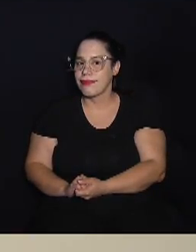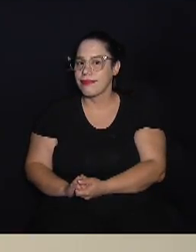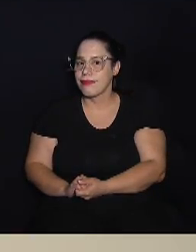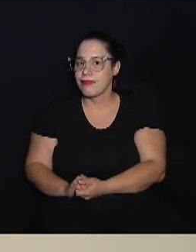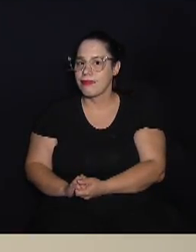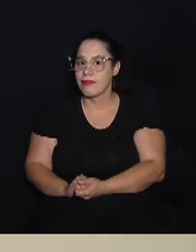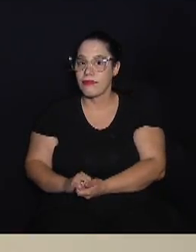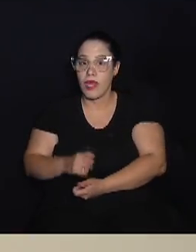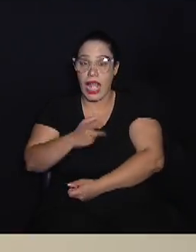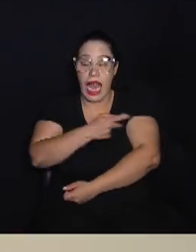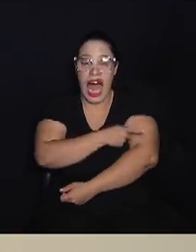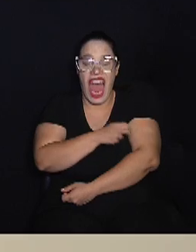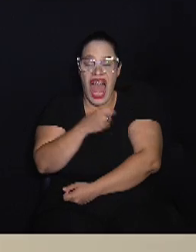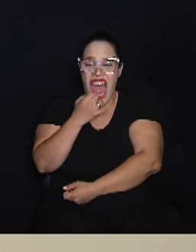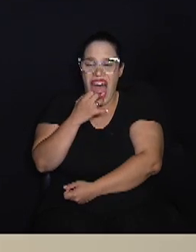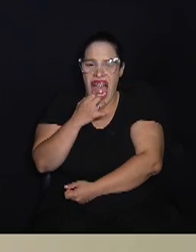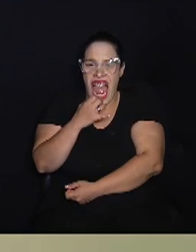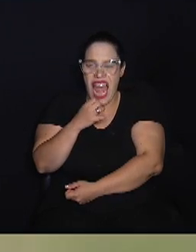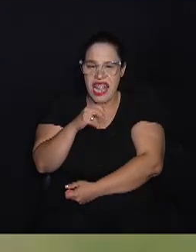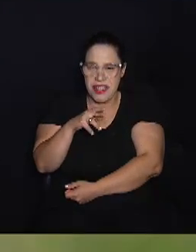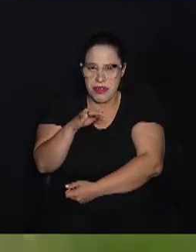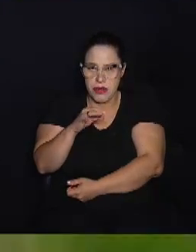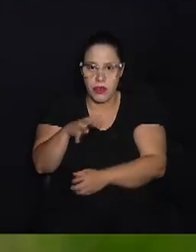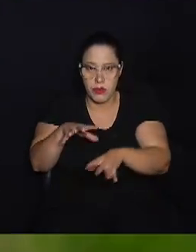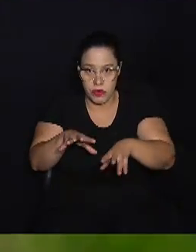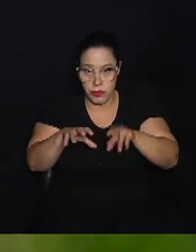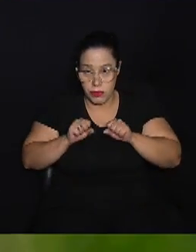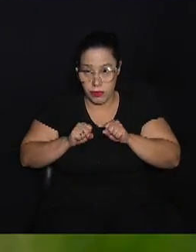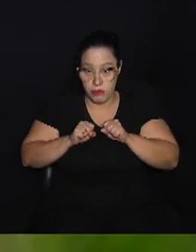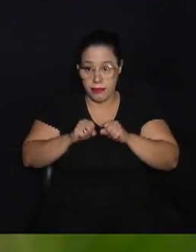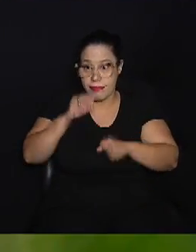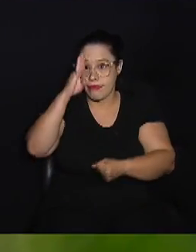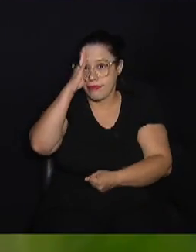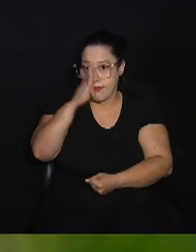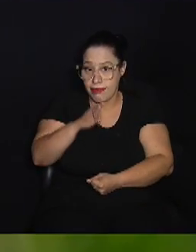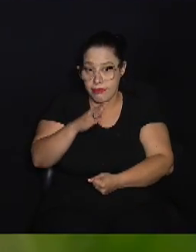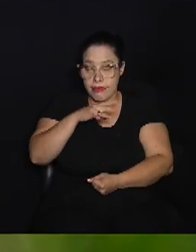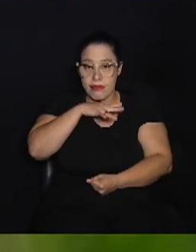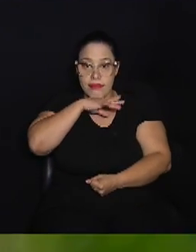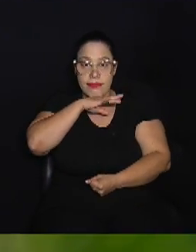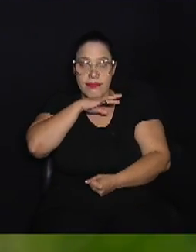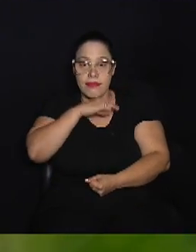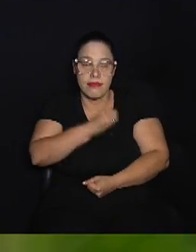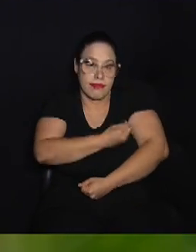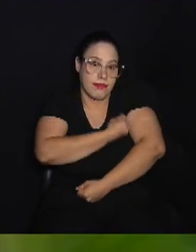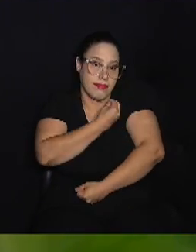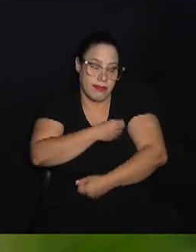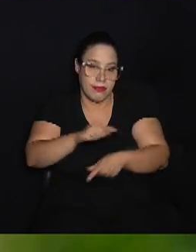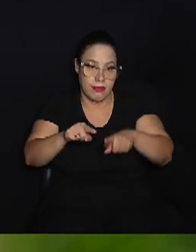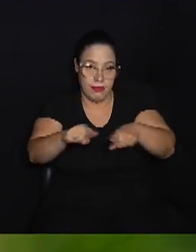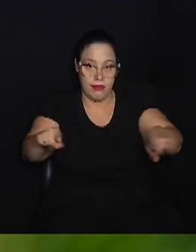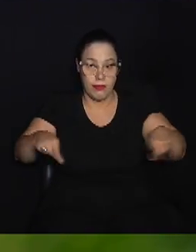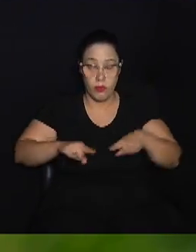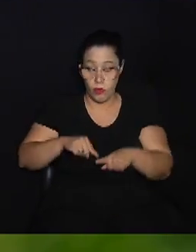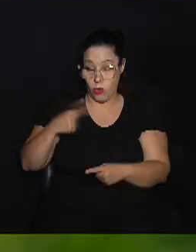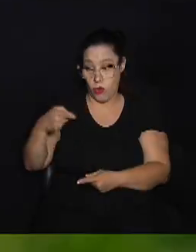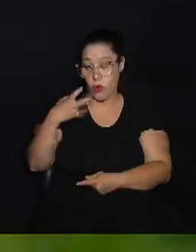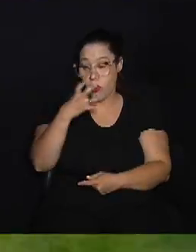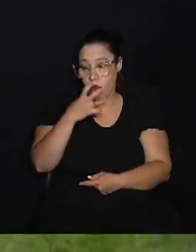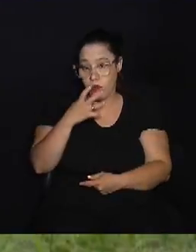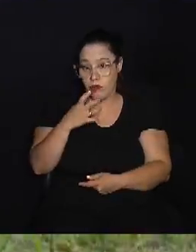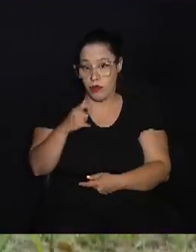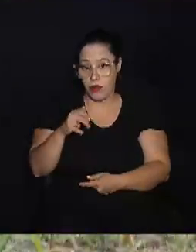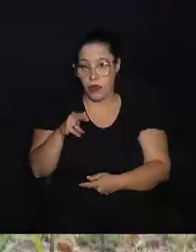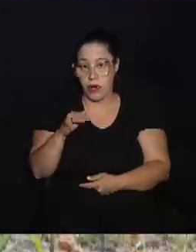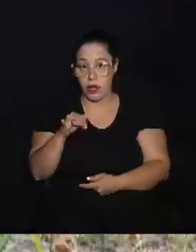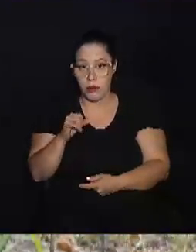A raiva é uma doença facilmente contraída, principalmente por animais que vivem em locais com outros animais